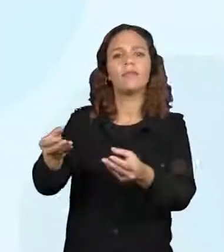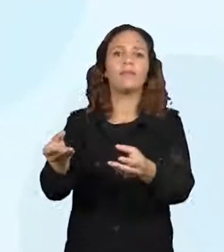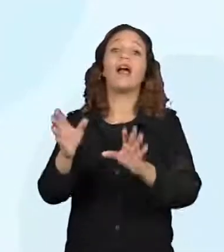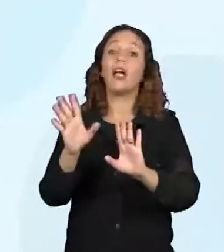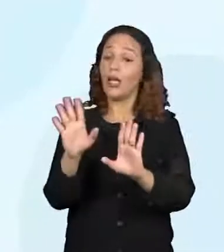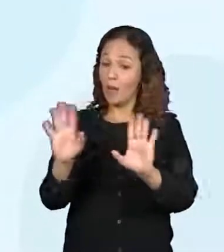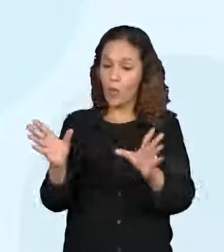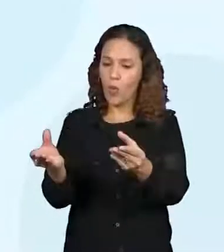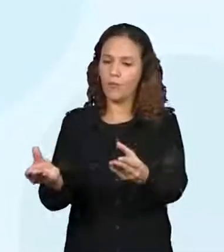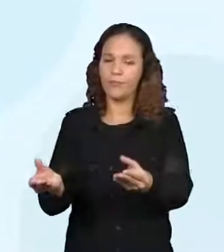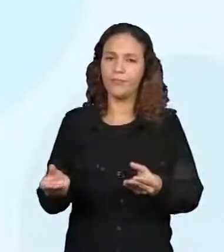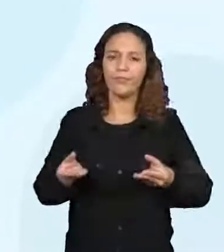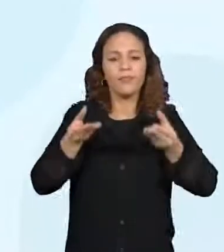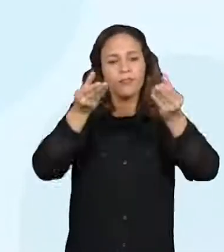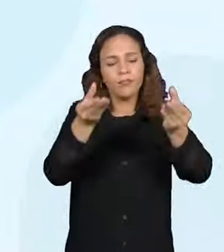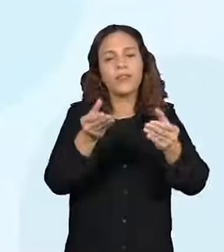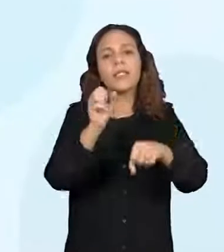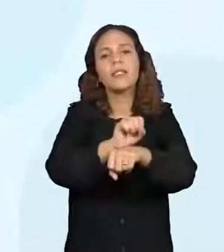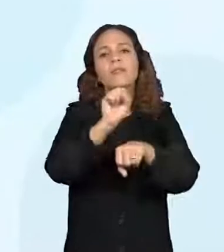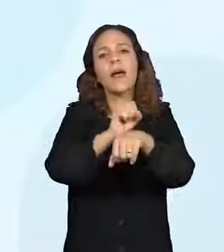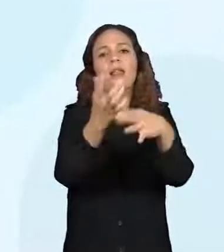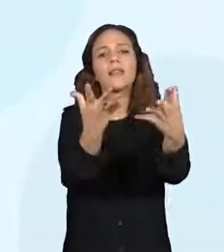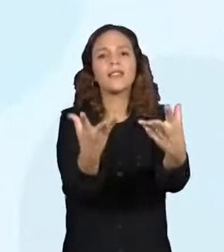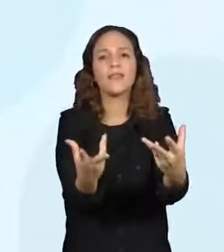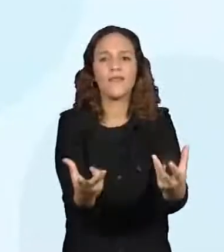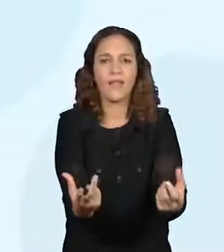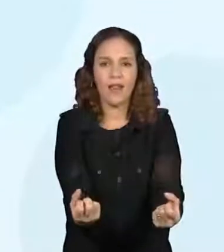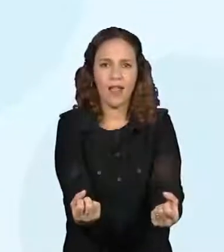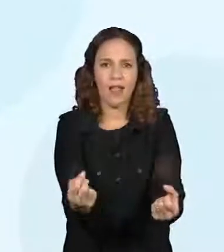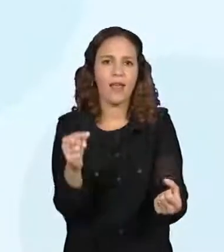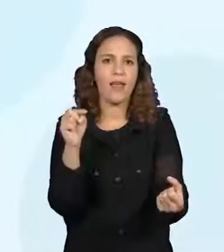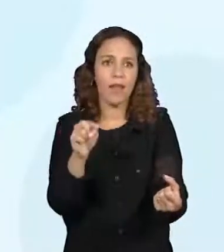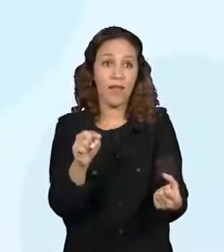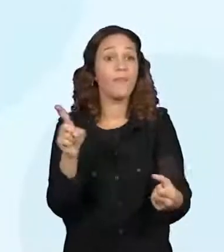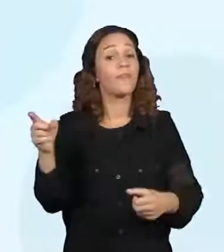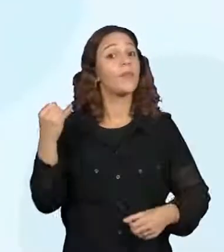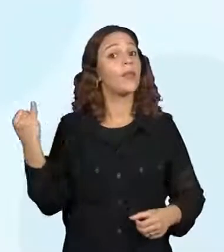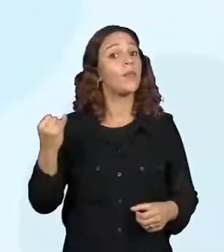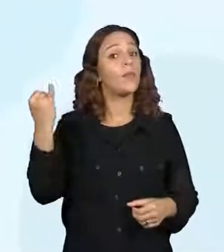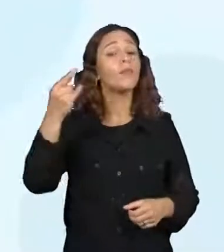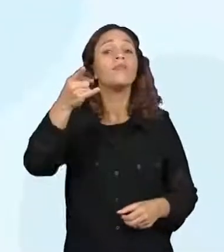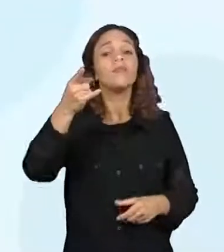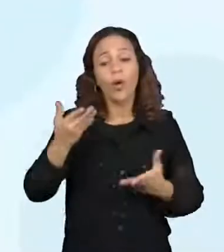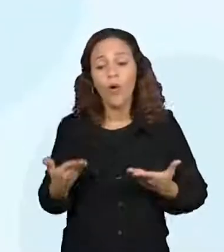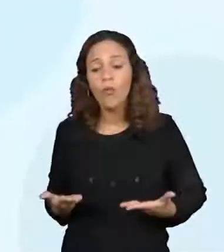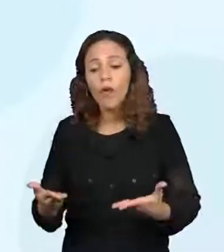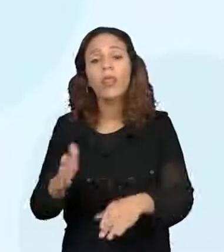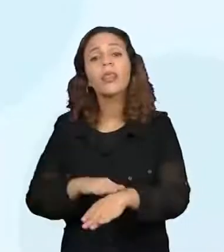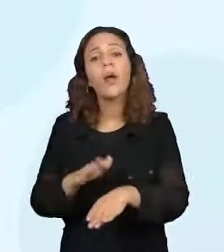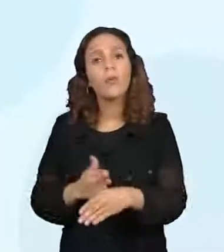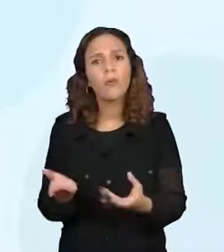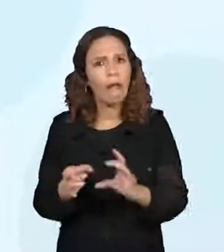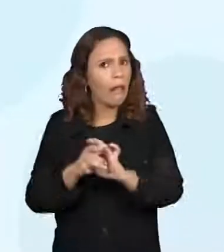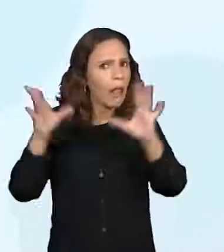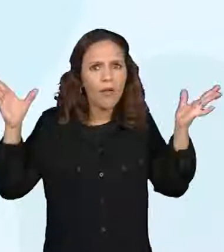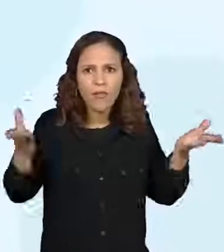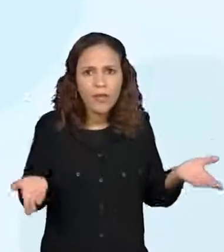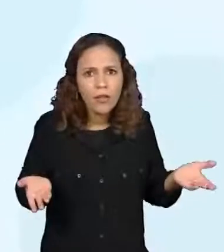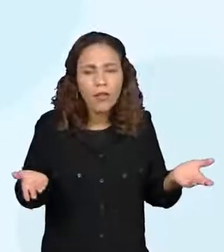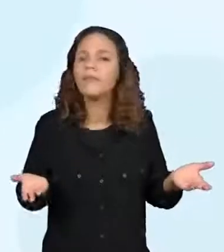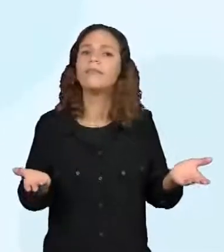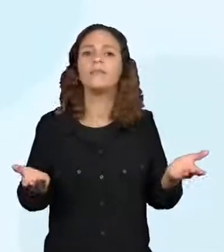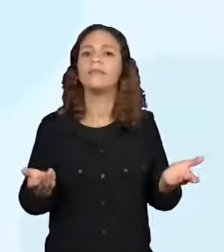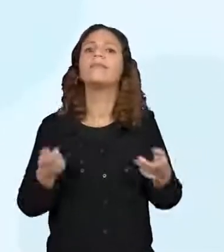muito importante porque fala do tempo que tem que ficar ao forno, né? Então, toda a receita